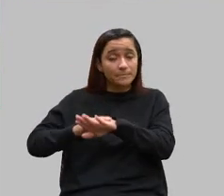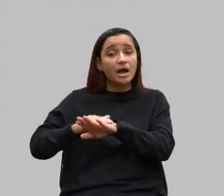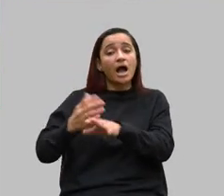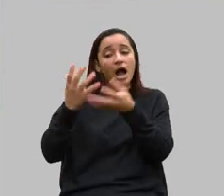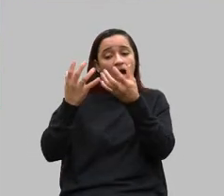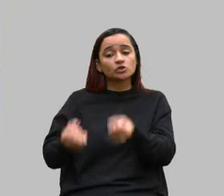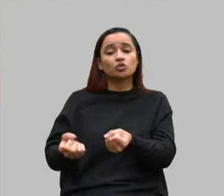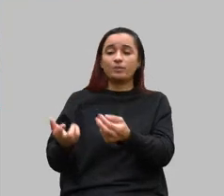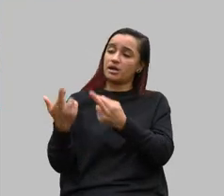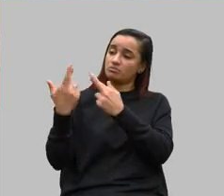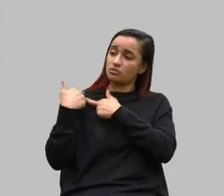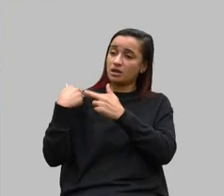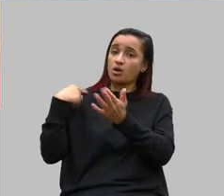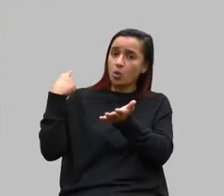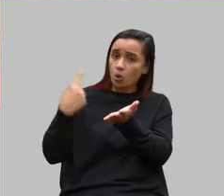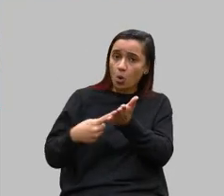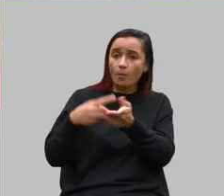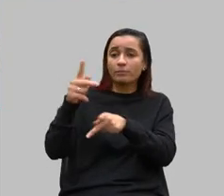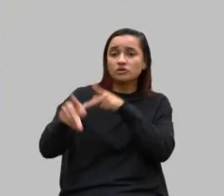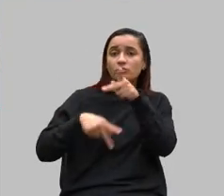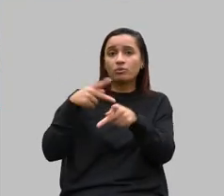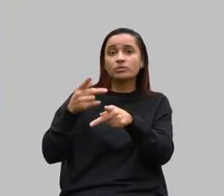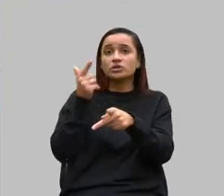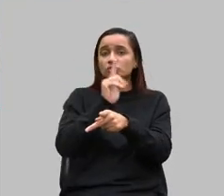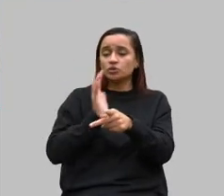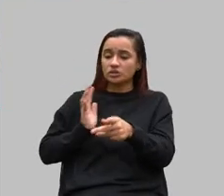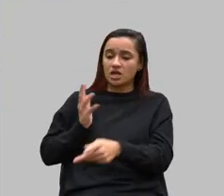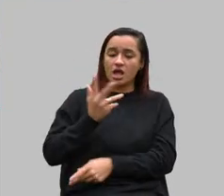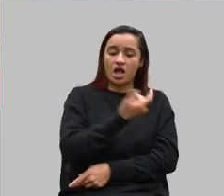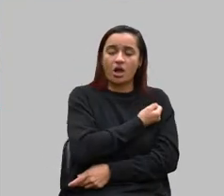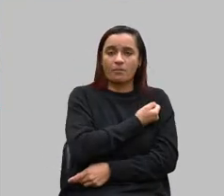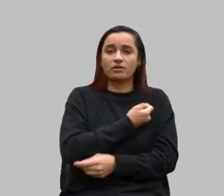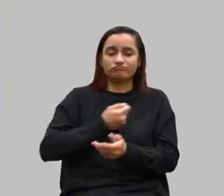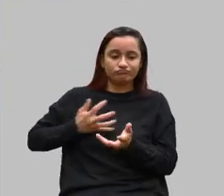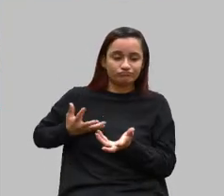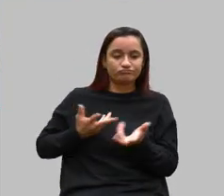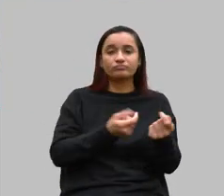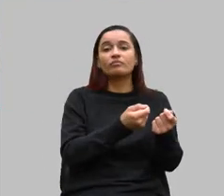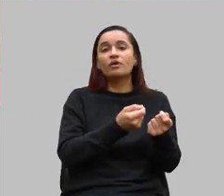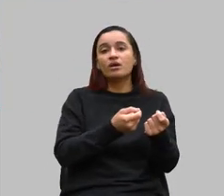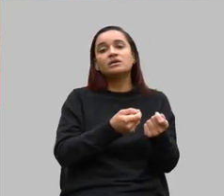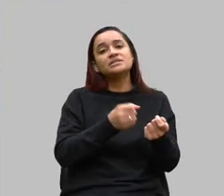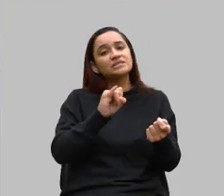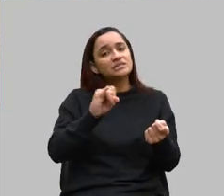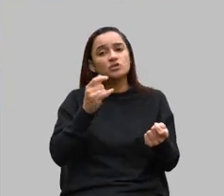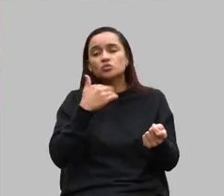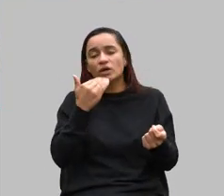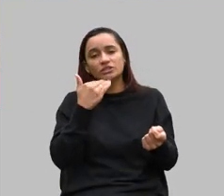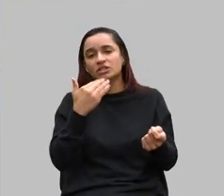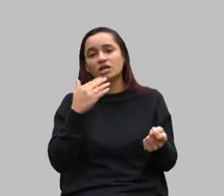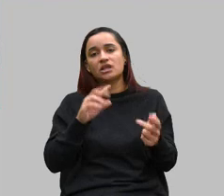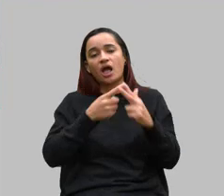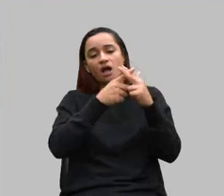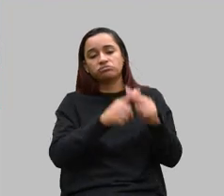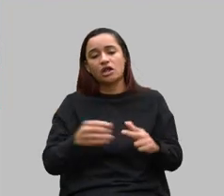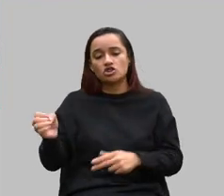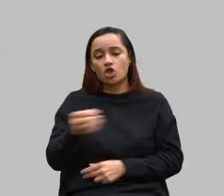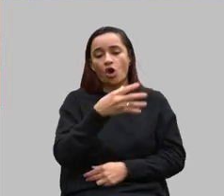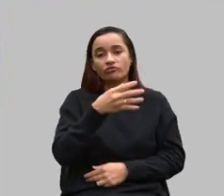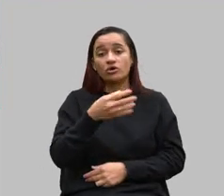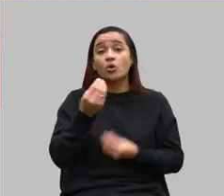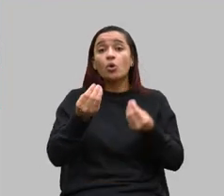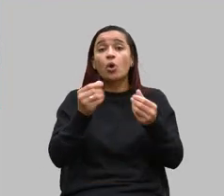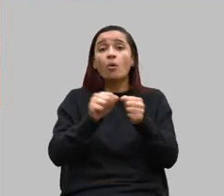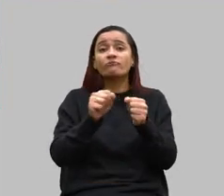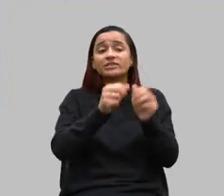o compromisso público de recuperar porque senão não dá para renovar como é que você vai fazer uma regra